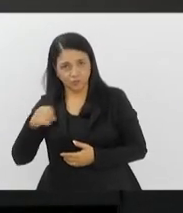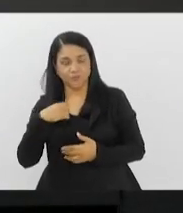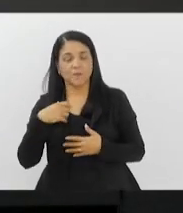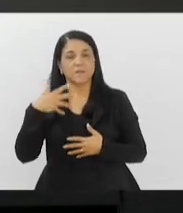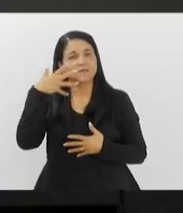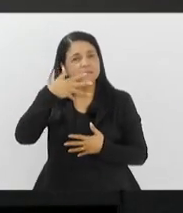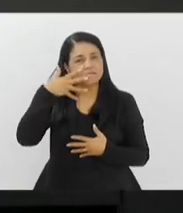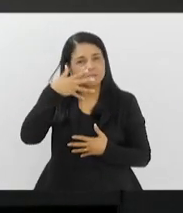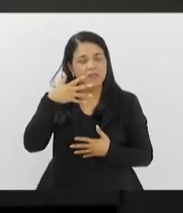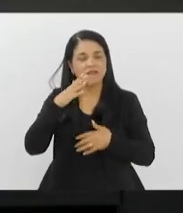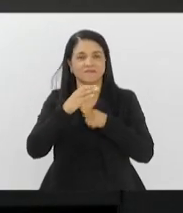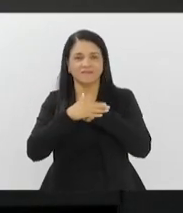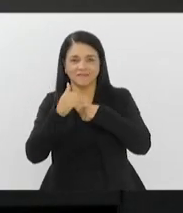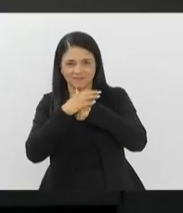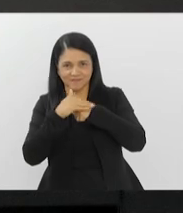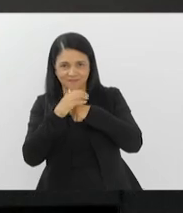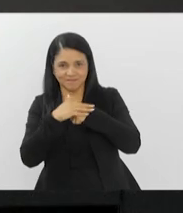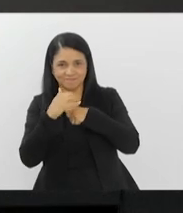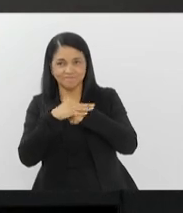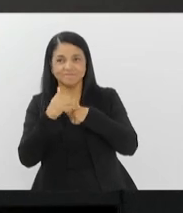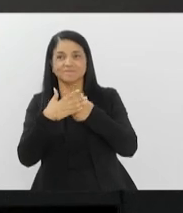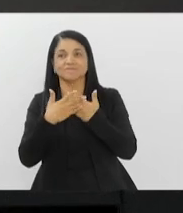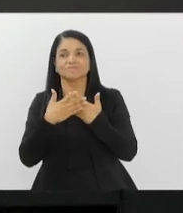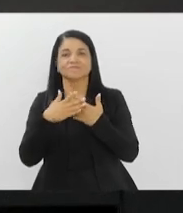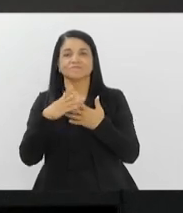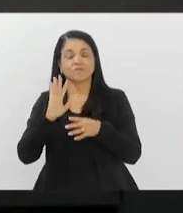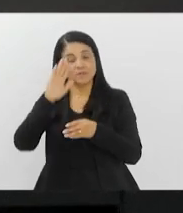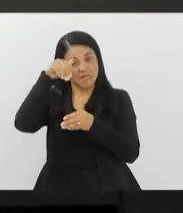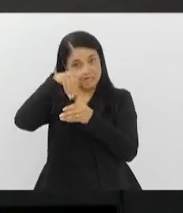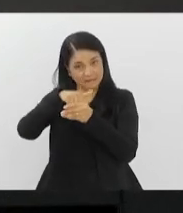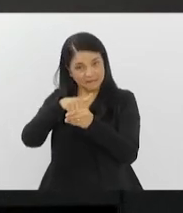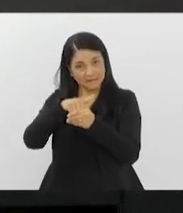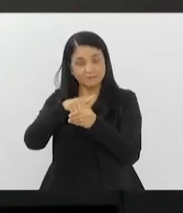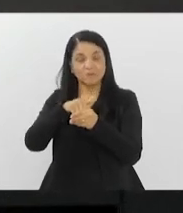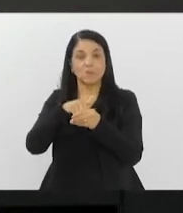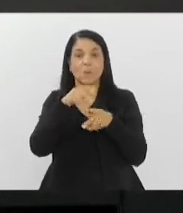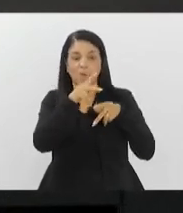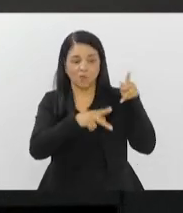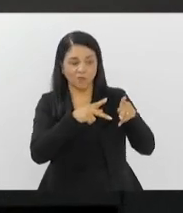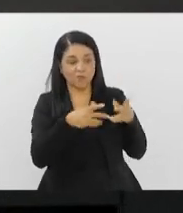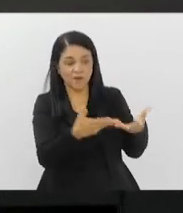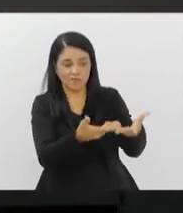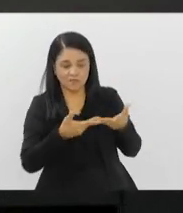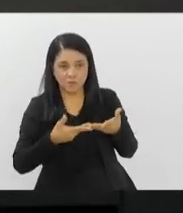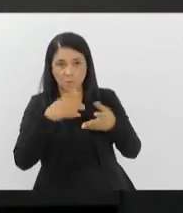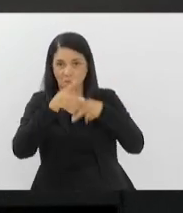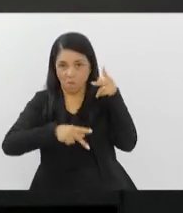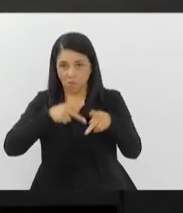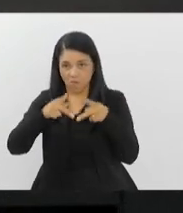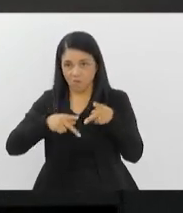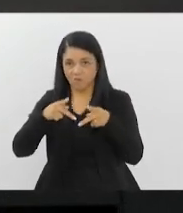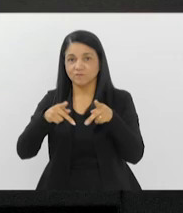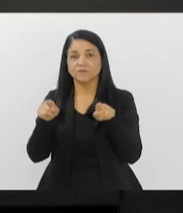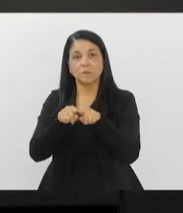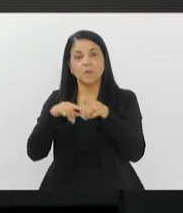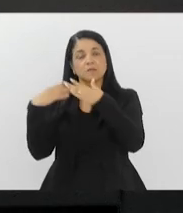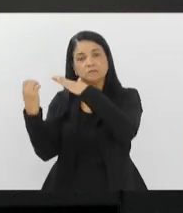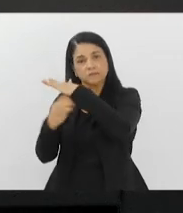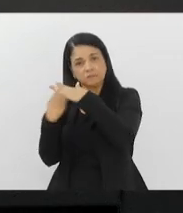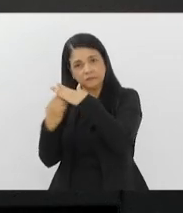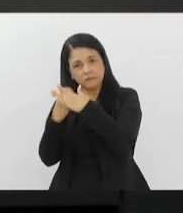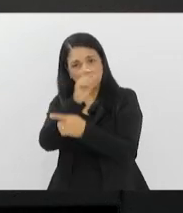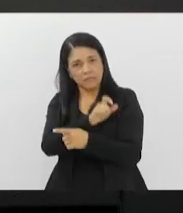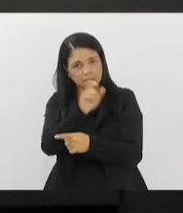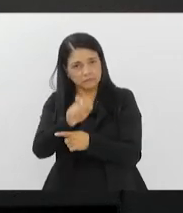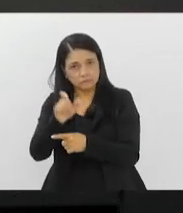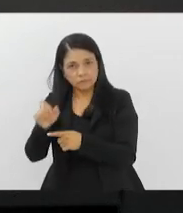carinhosas. A gente foi eleita pelo povo para receber o povo. Isso também inclui os empresários,